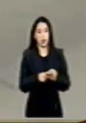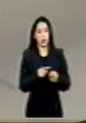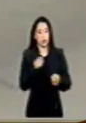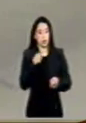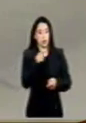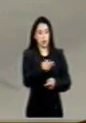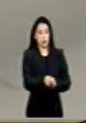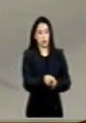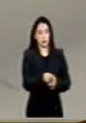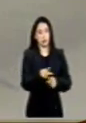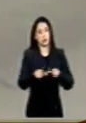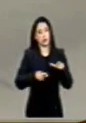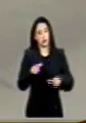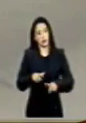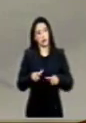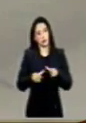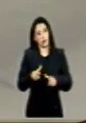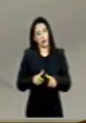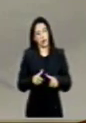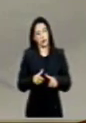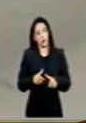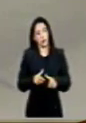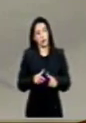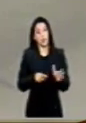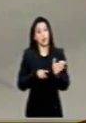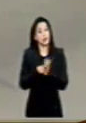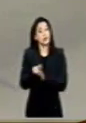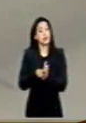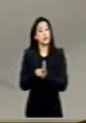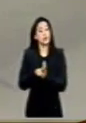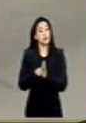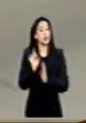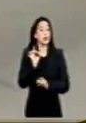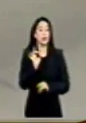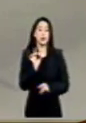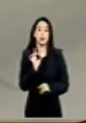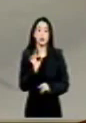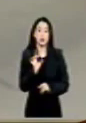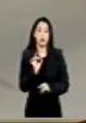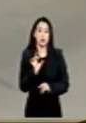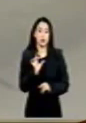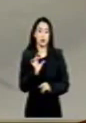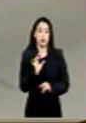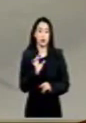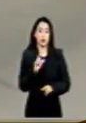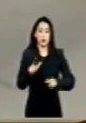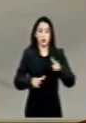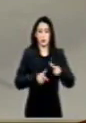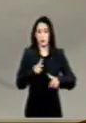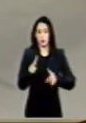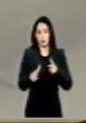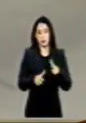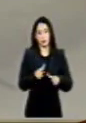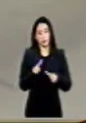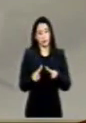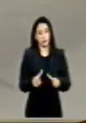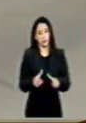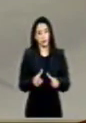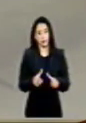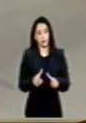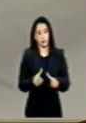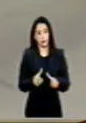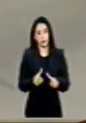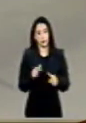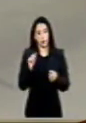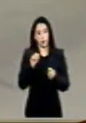atividade parlamentar. E na investigação, ela só estava sendo direcionada para terceiros e